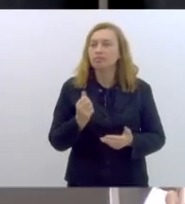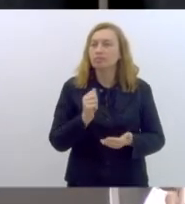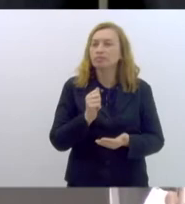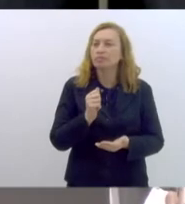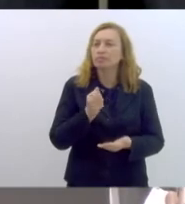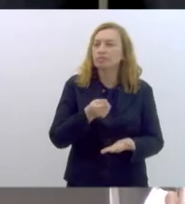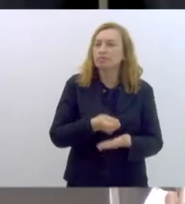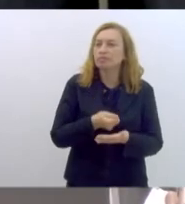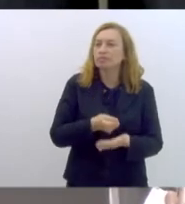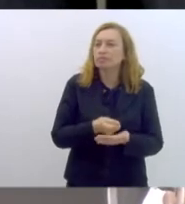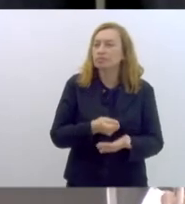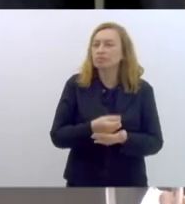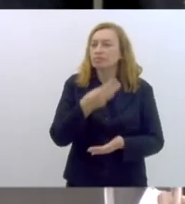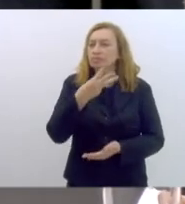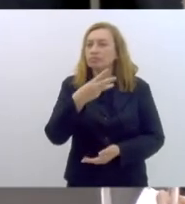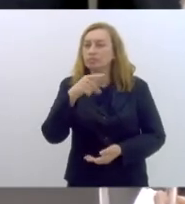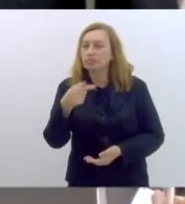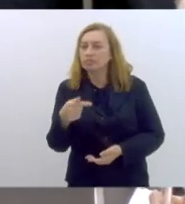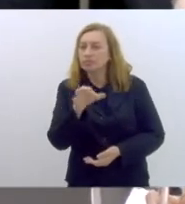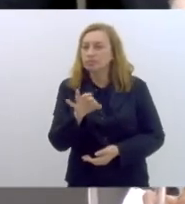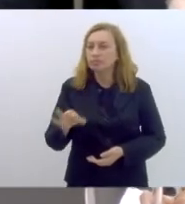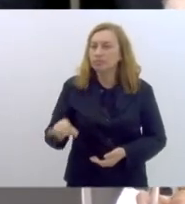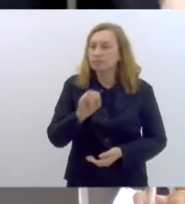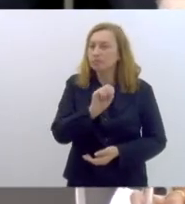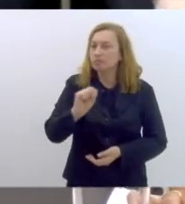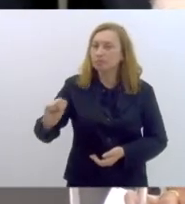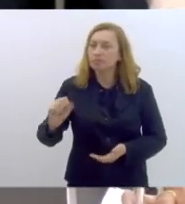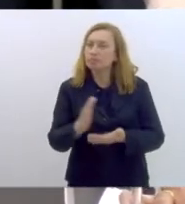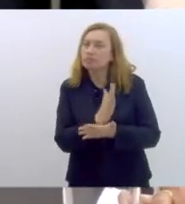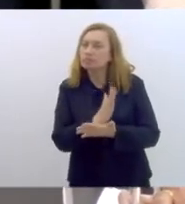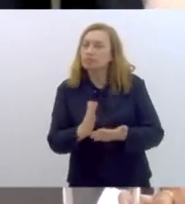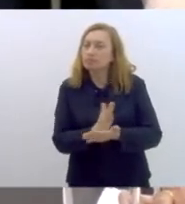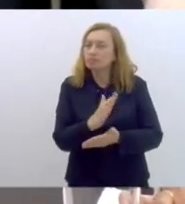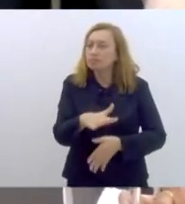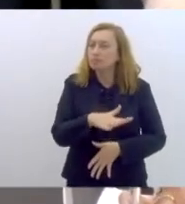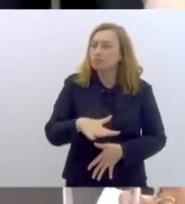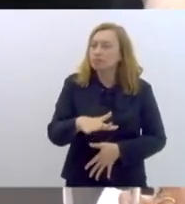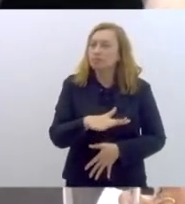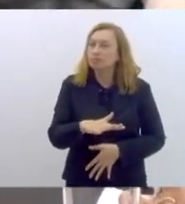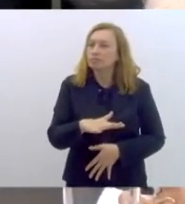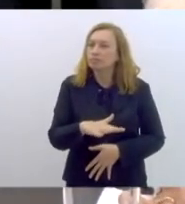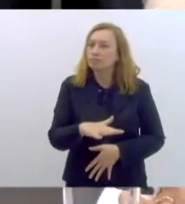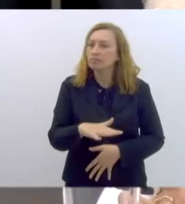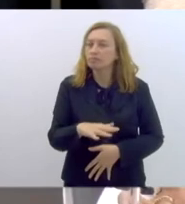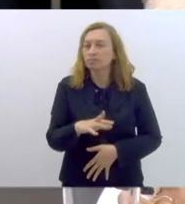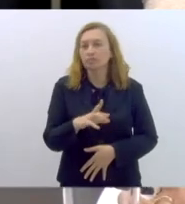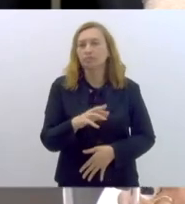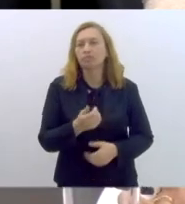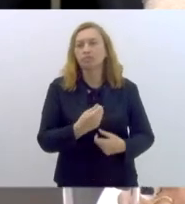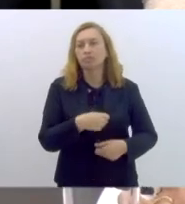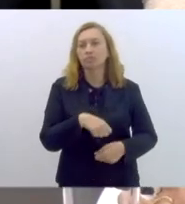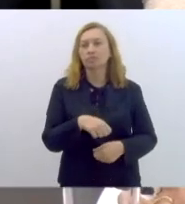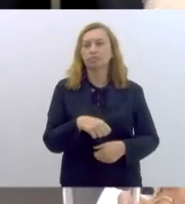cobra 37% de ICMS em alguns setores, né? A receita pode.